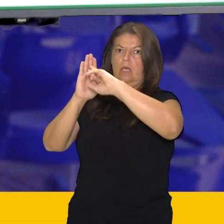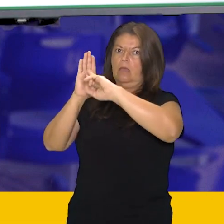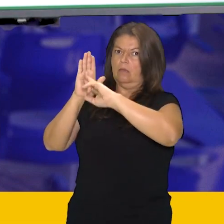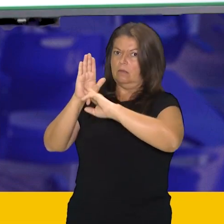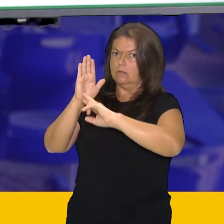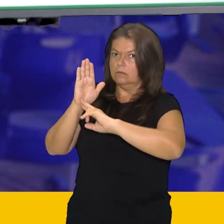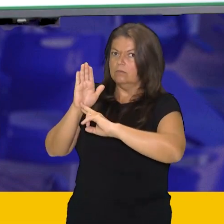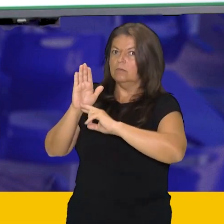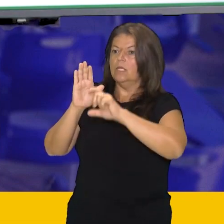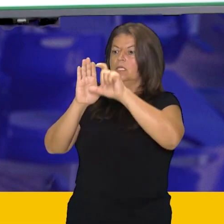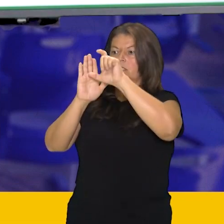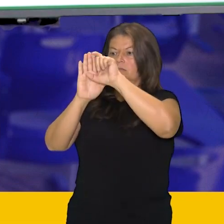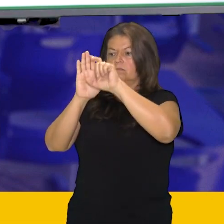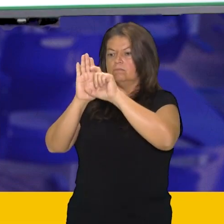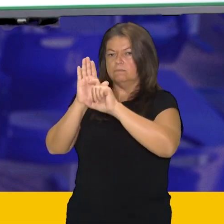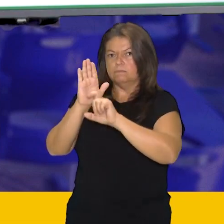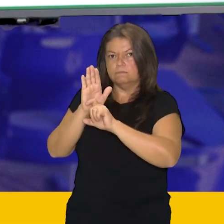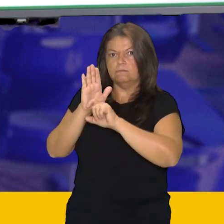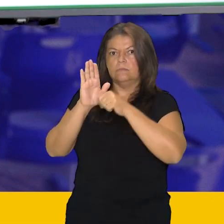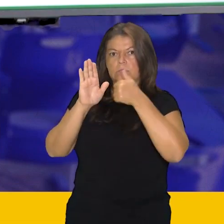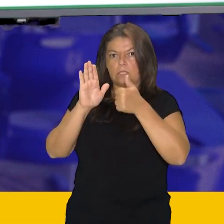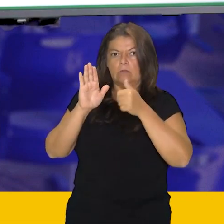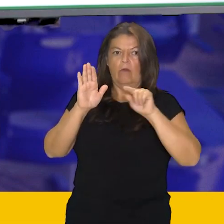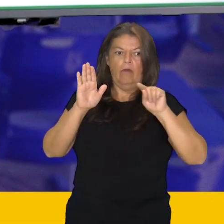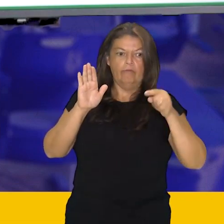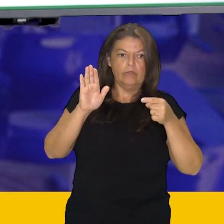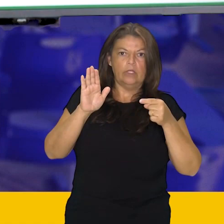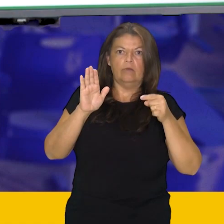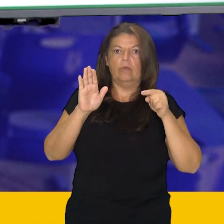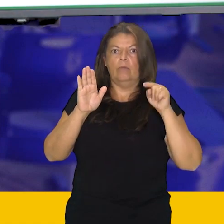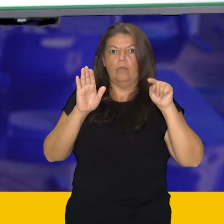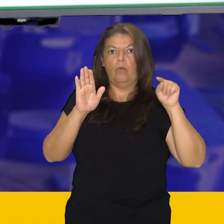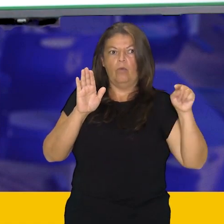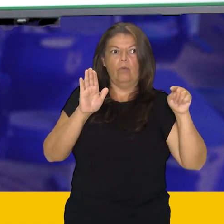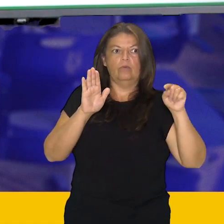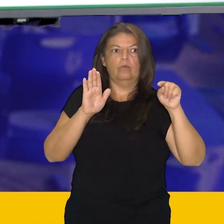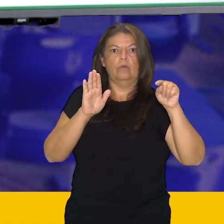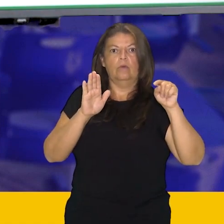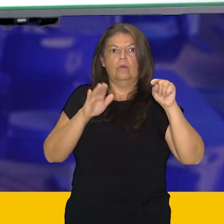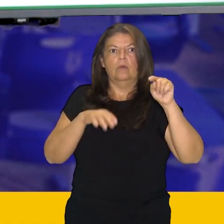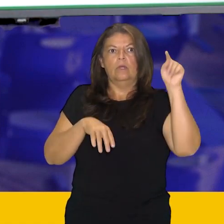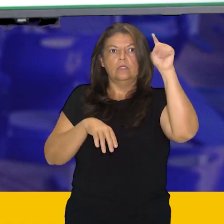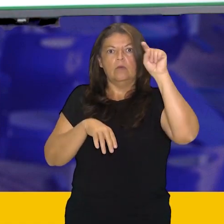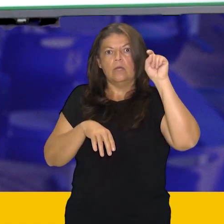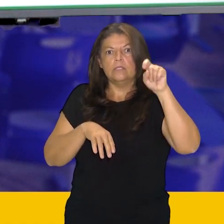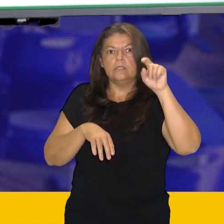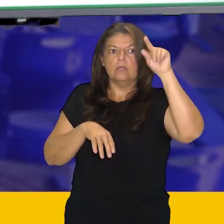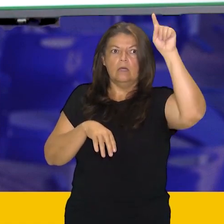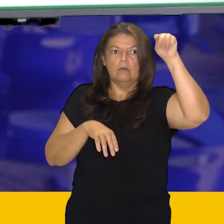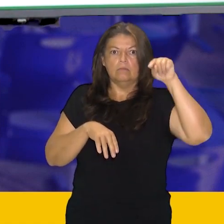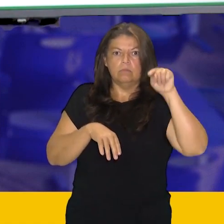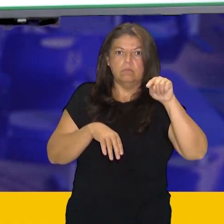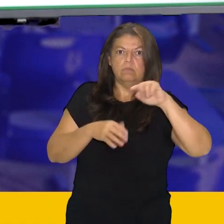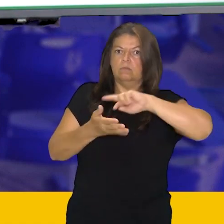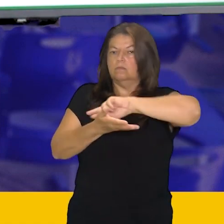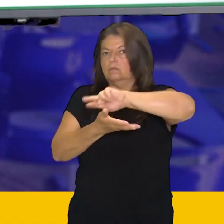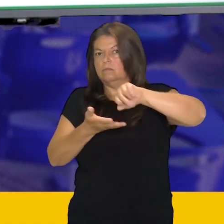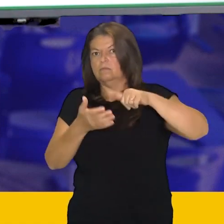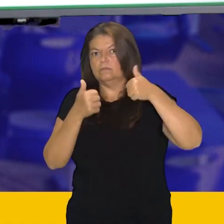aí que chame a atenção para o posicionamento que vocês assumiram diante desses 3